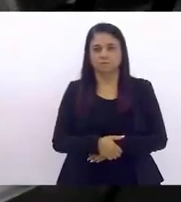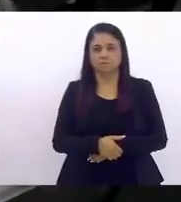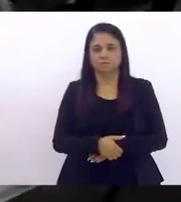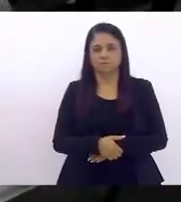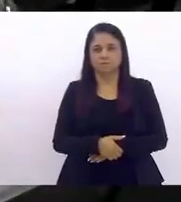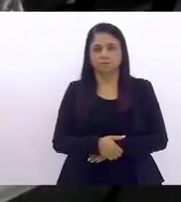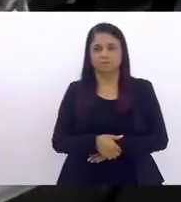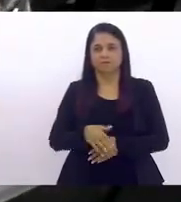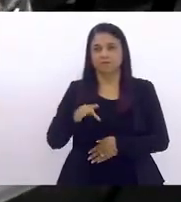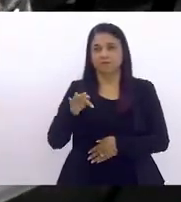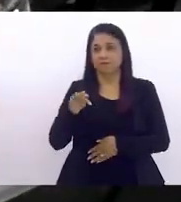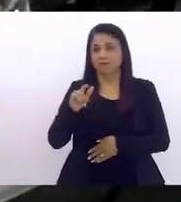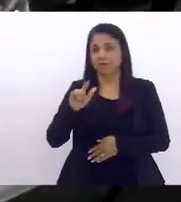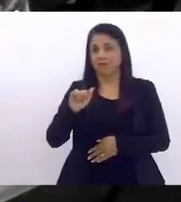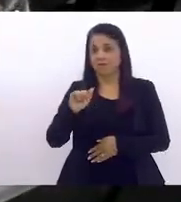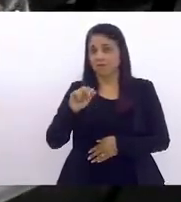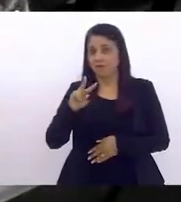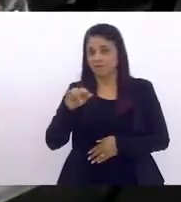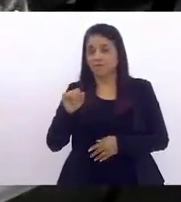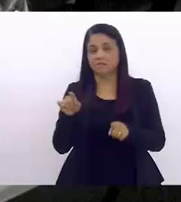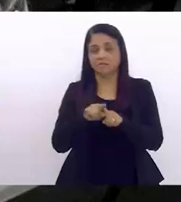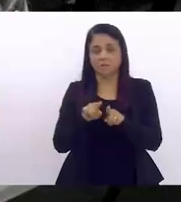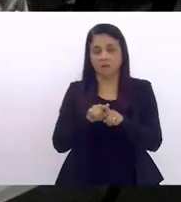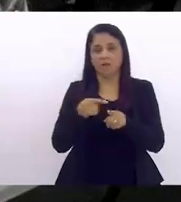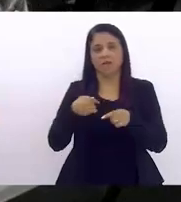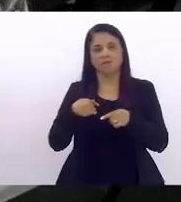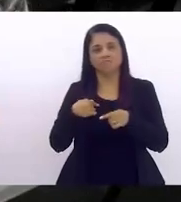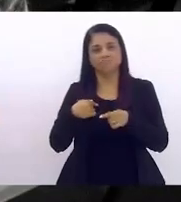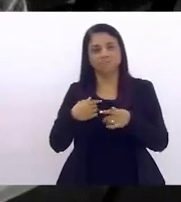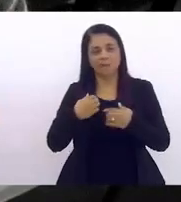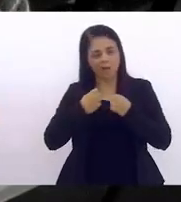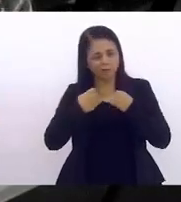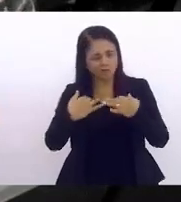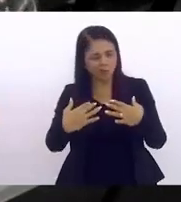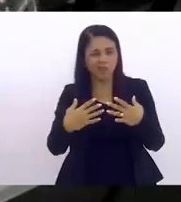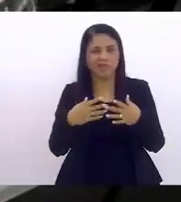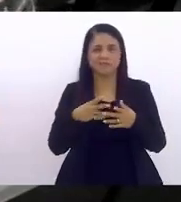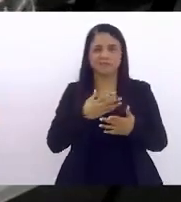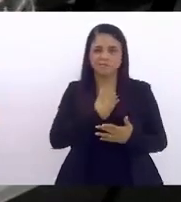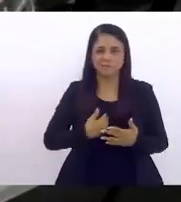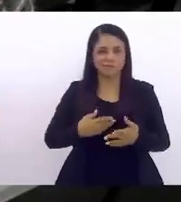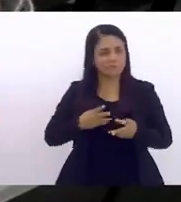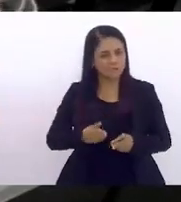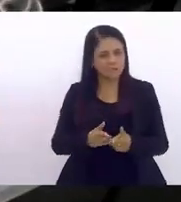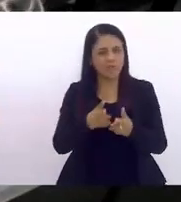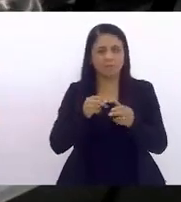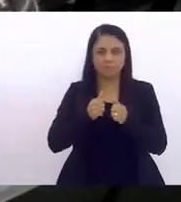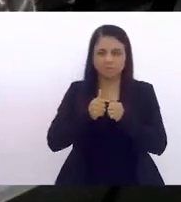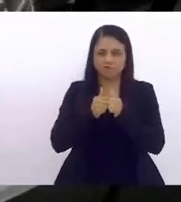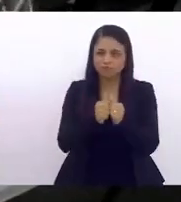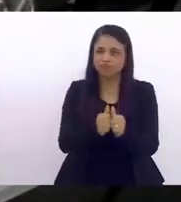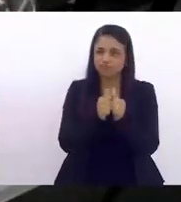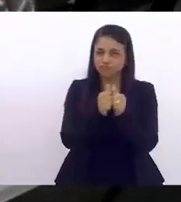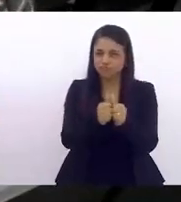A Flávia também é companheira nossa de várias audiências, está sempre presente.